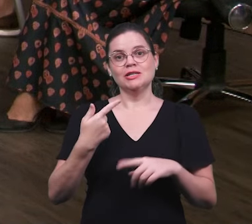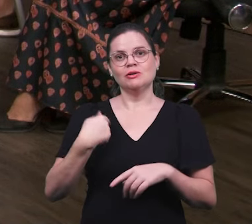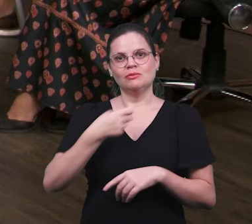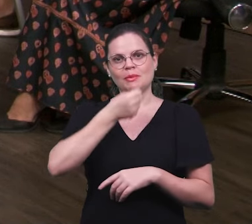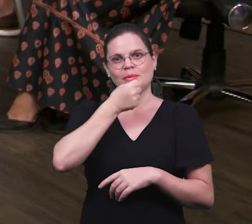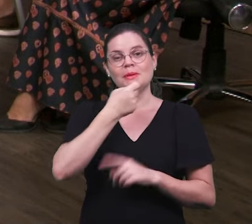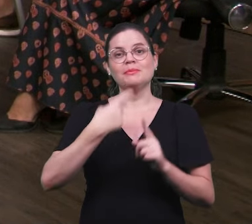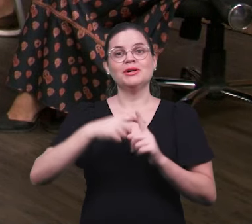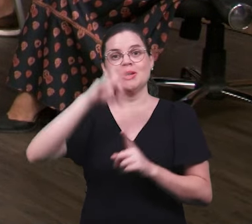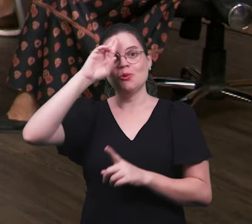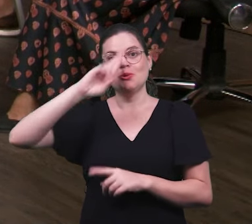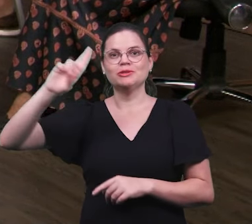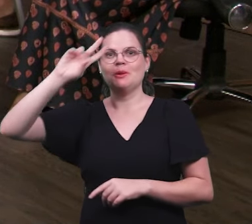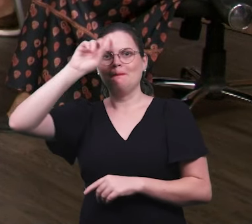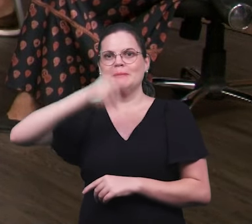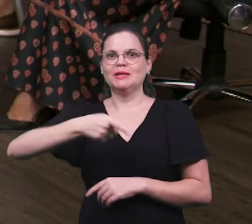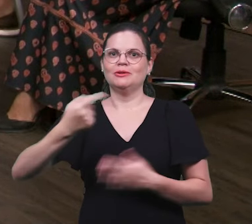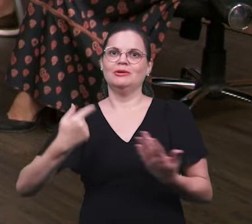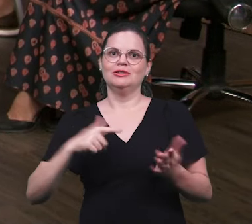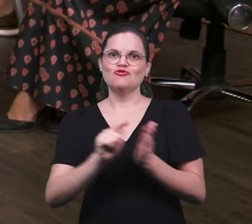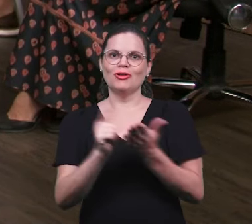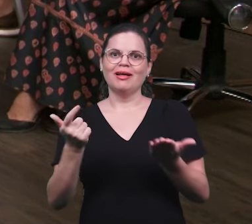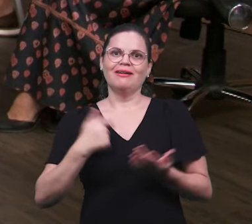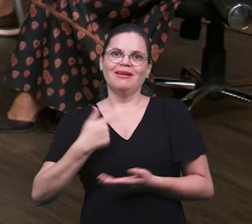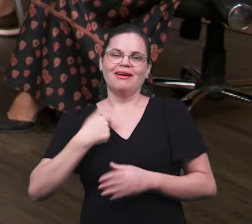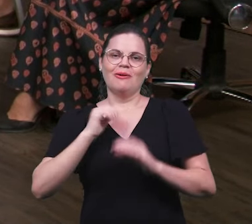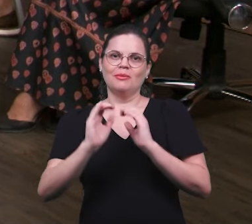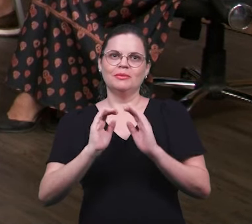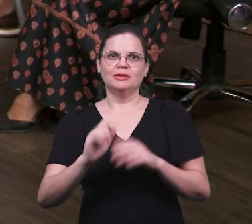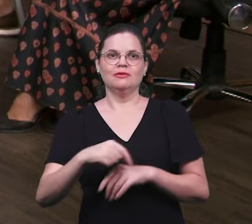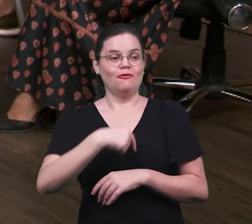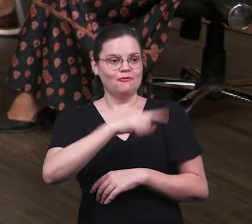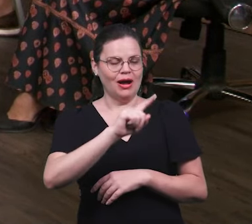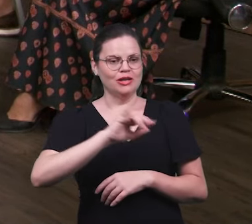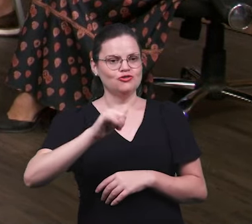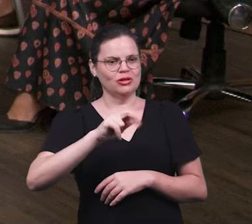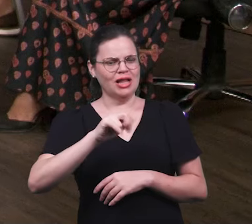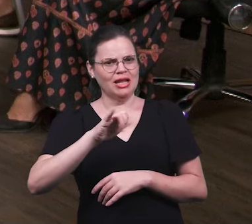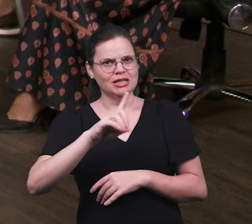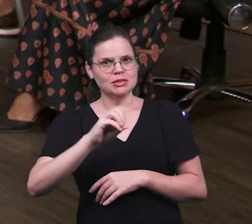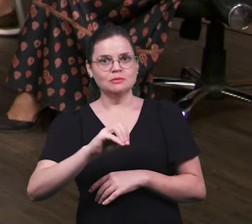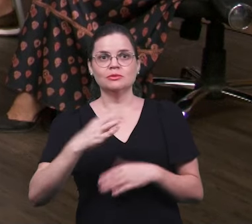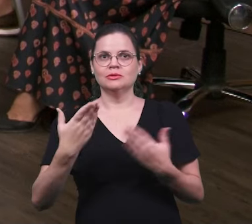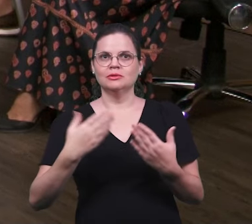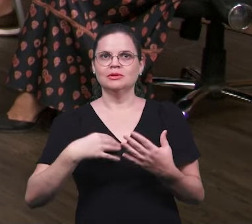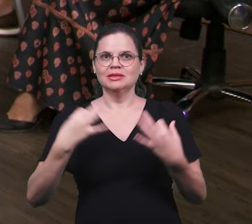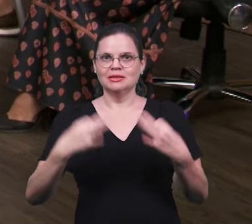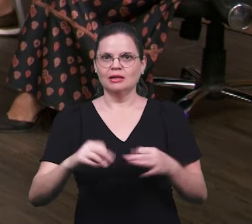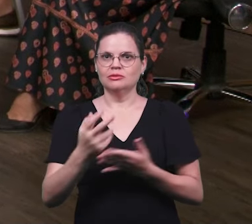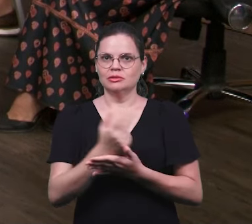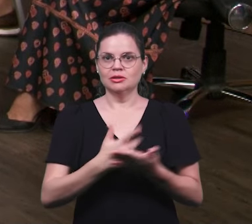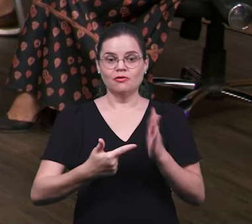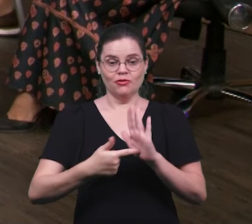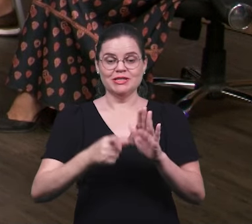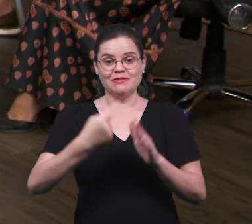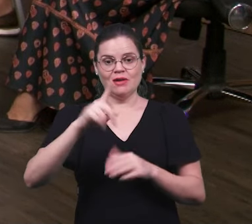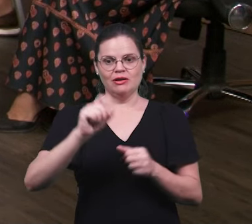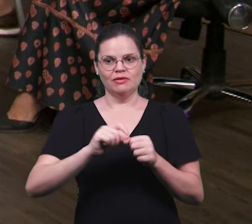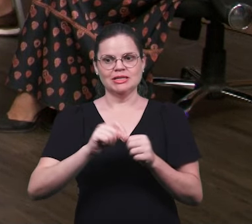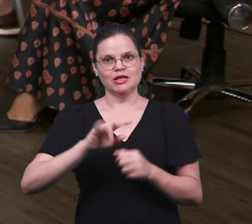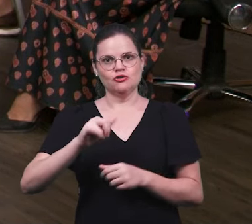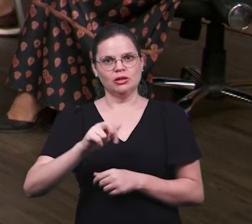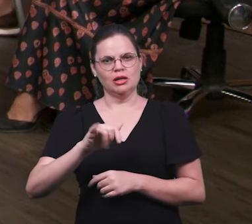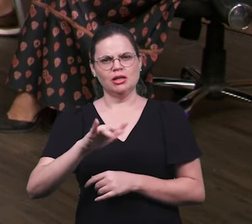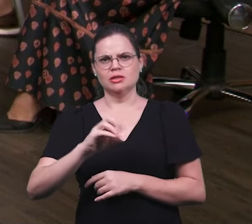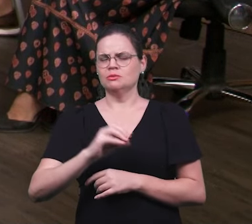porque o Senhor mandou. Ele tive sabia. um sonho e ele falou, faça jornalismo. Foi assim, literalmente ele desenhou, faça jornalismo. Então